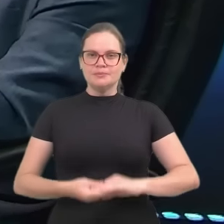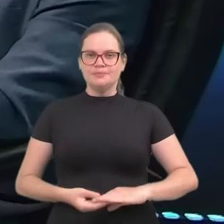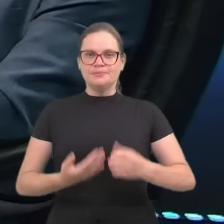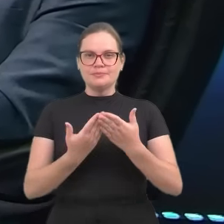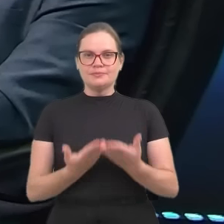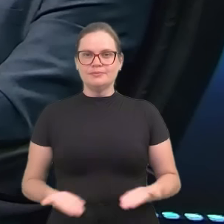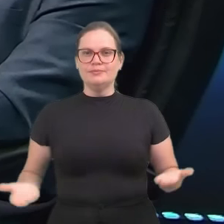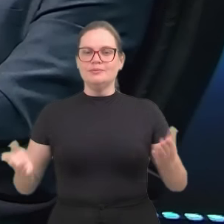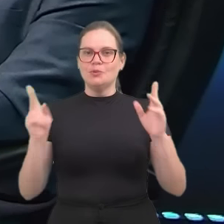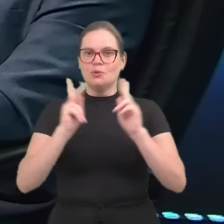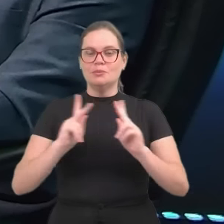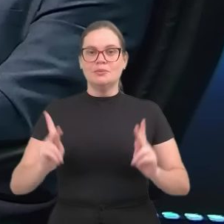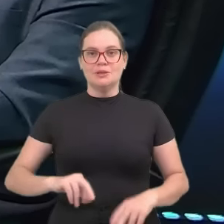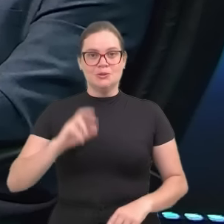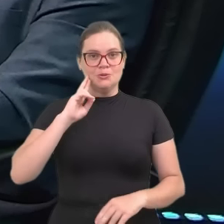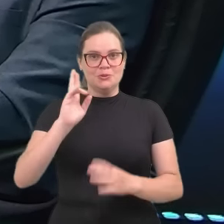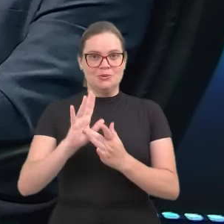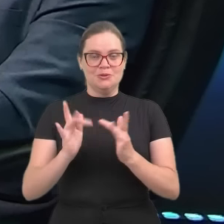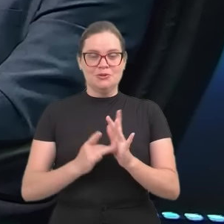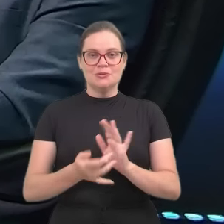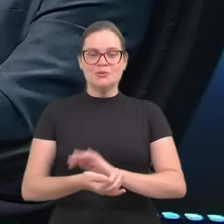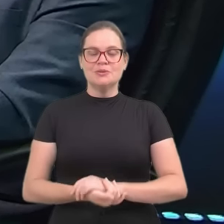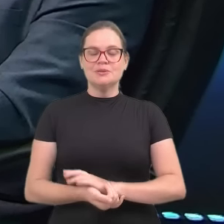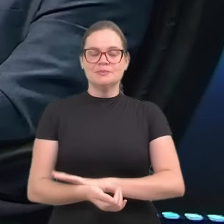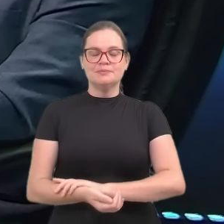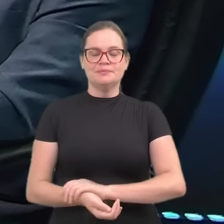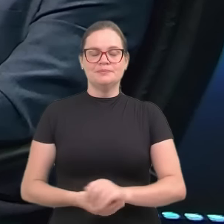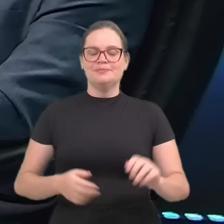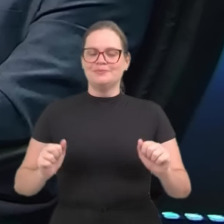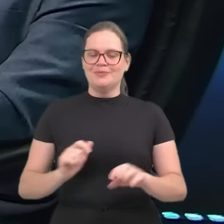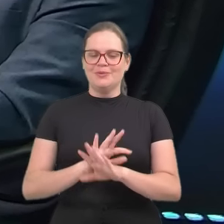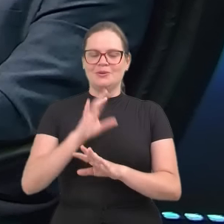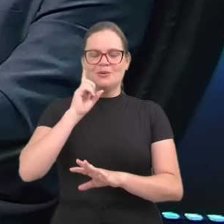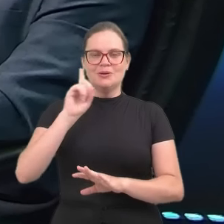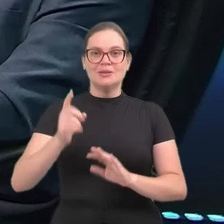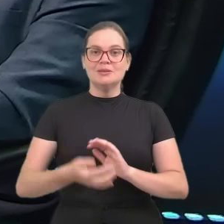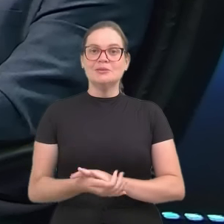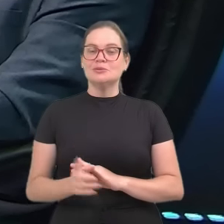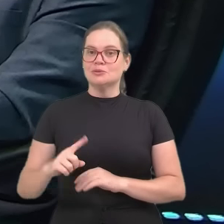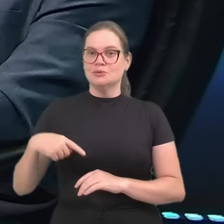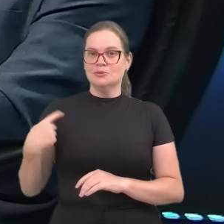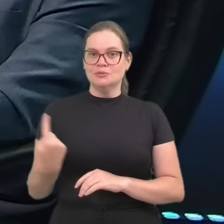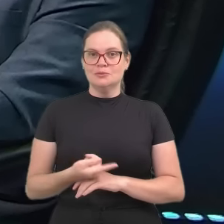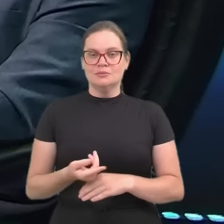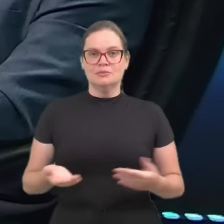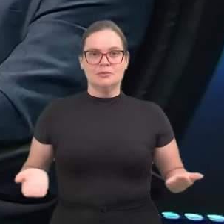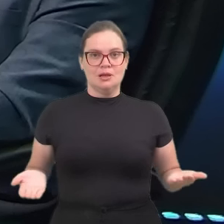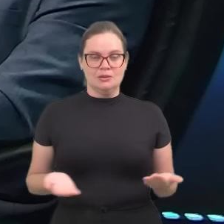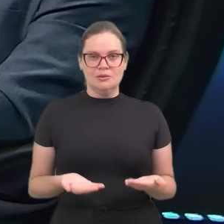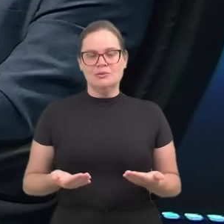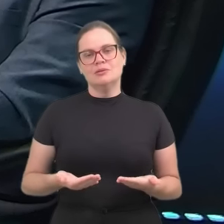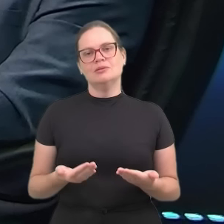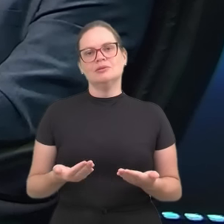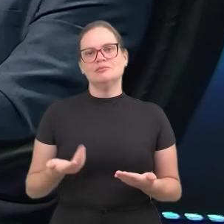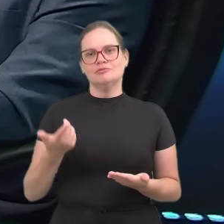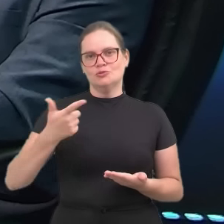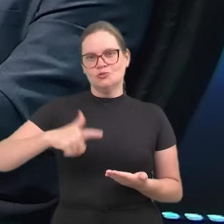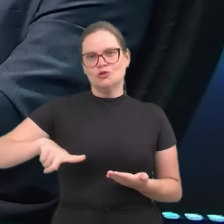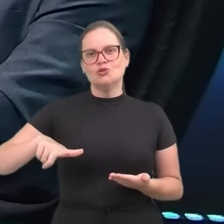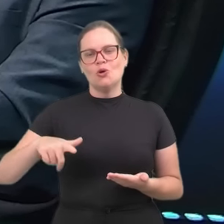Nós saudamos a todos com a paz do Senhor A Jesus. paz do Senhor. A paz do Senhor. A paz do Senhor. Glória a Deus. Estamos